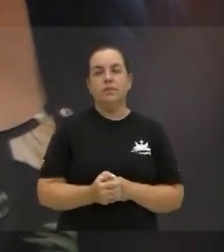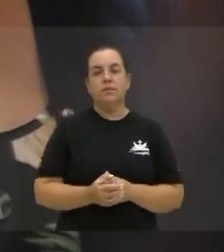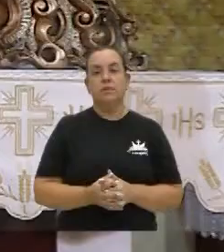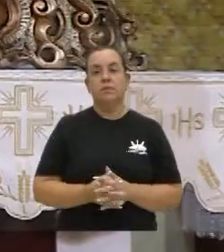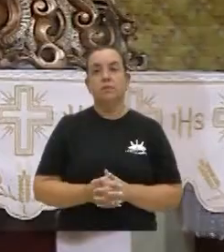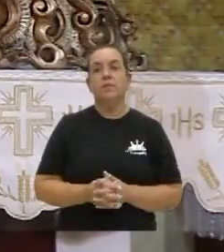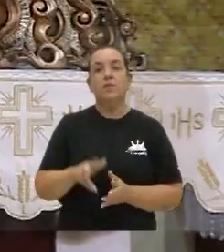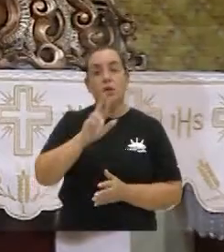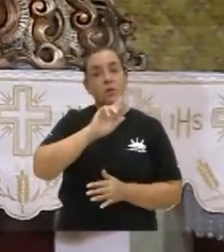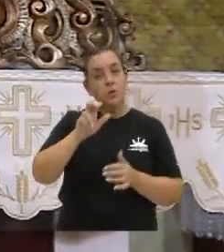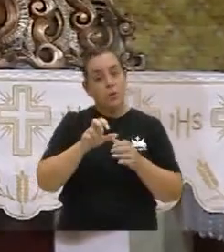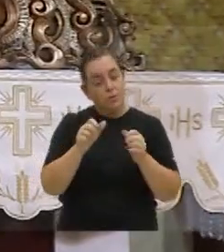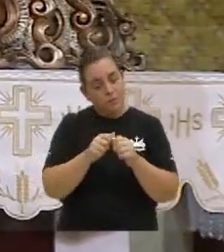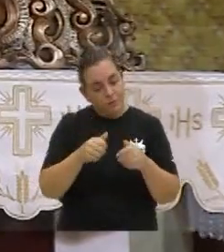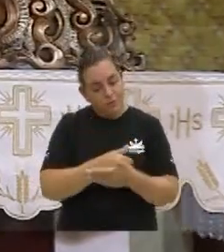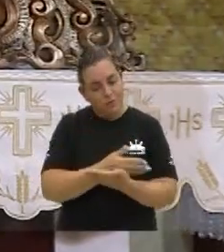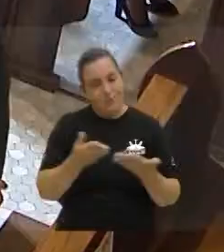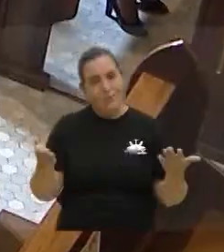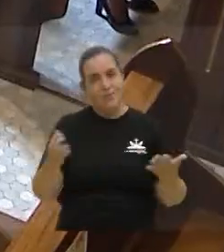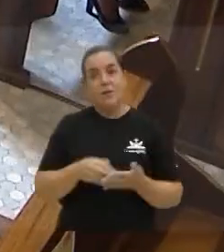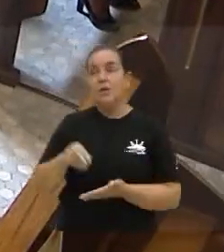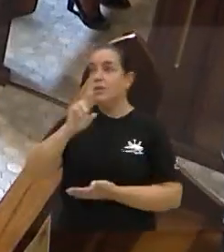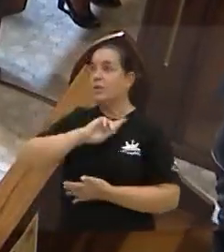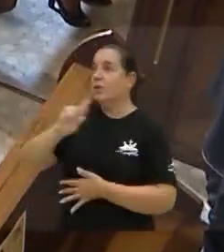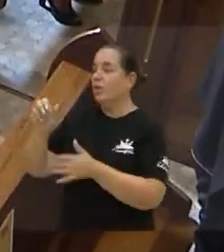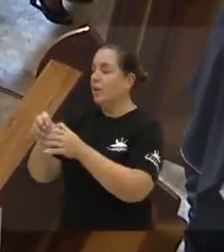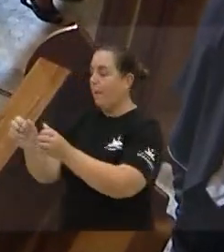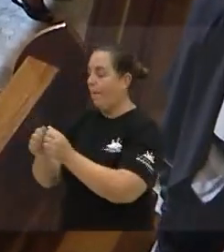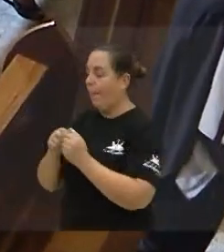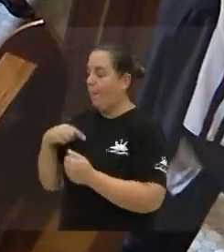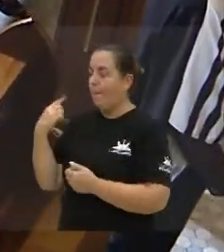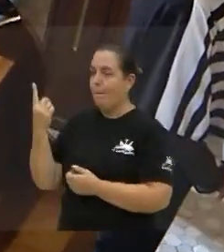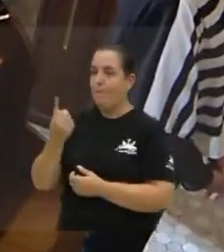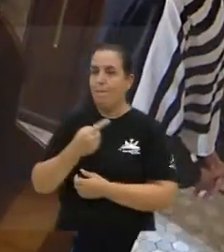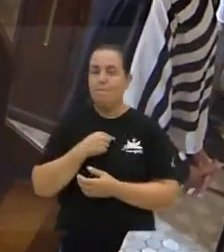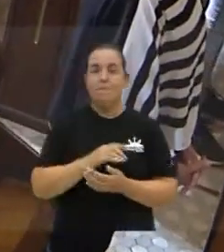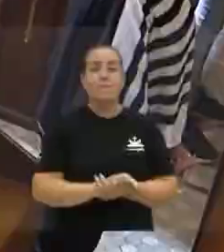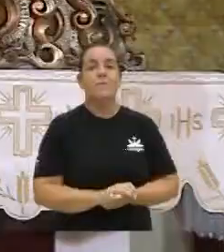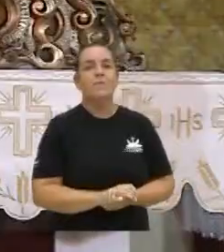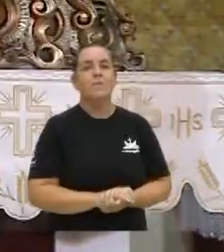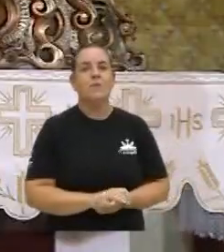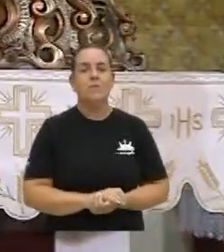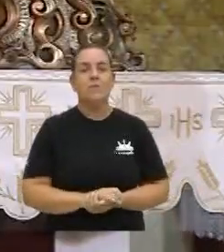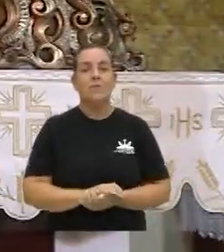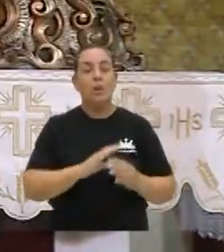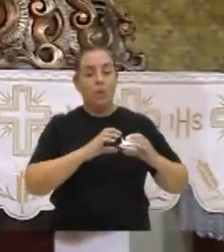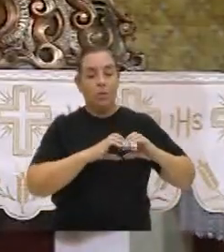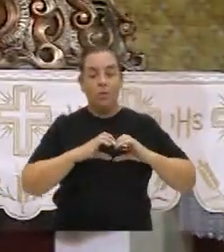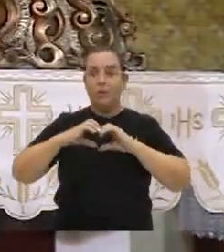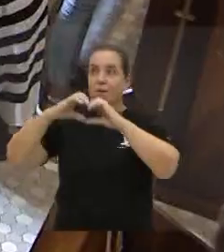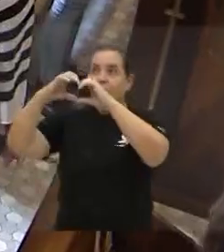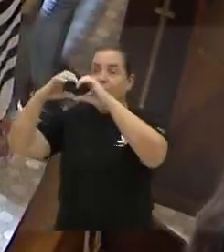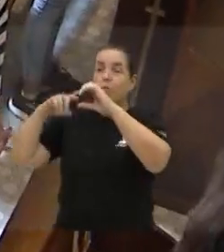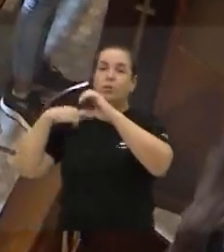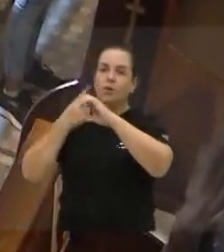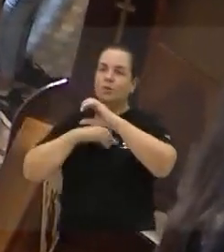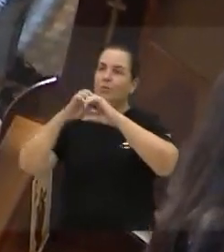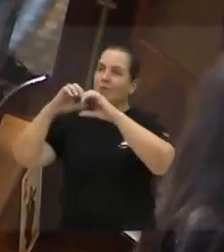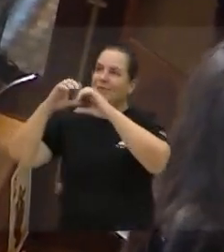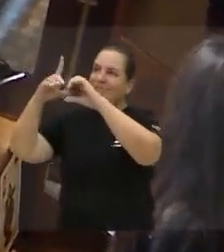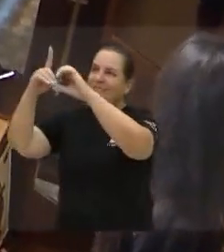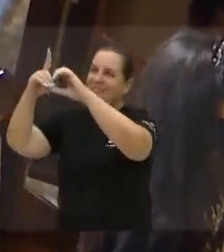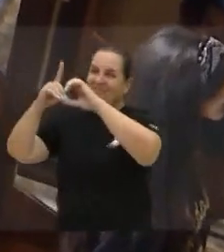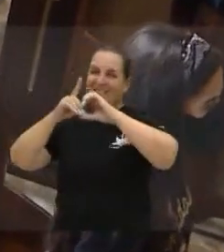Amém. O Senhor esteja convosco. Ele está no meio de nós. Corações ao alto. O